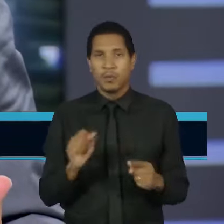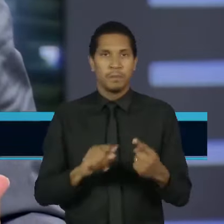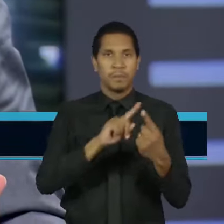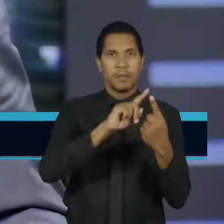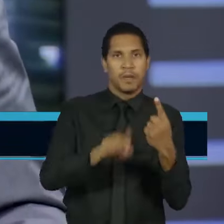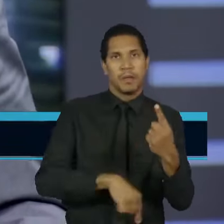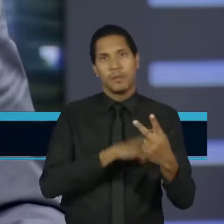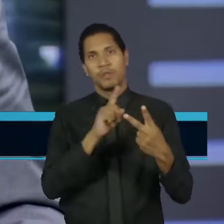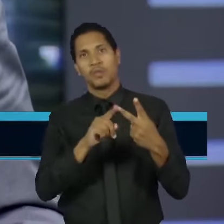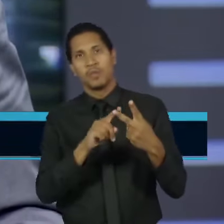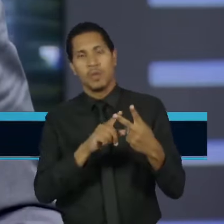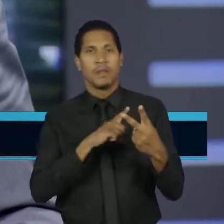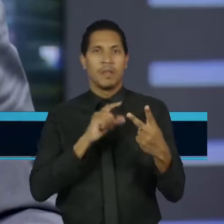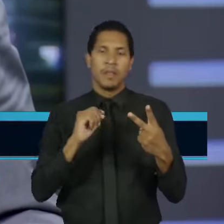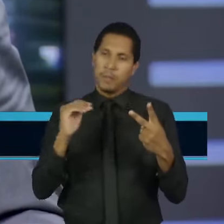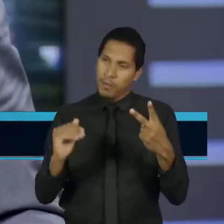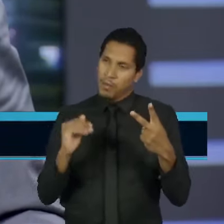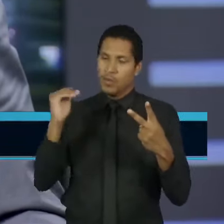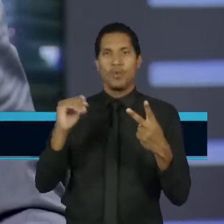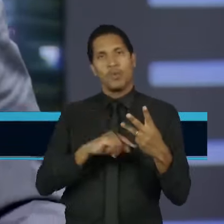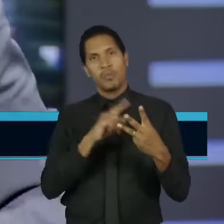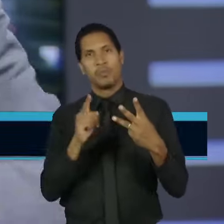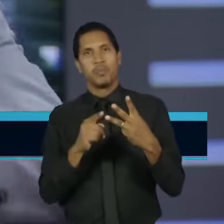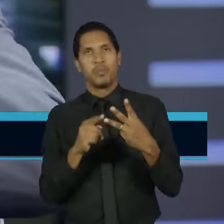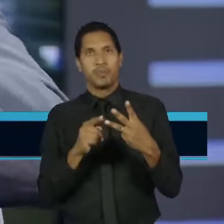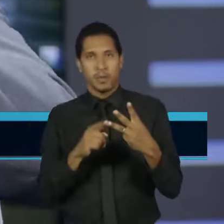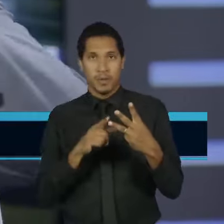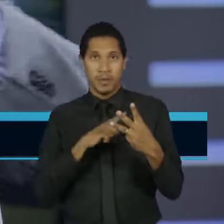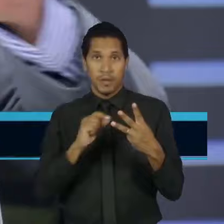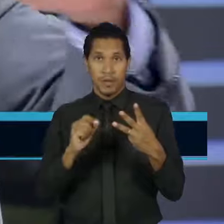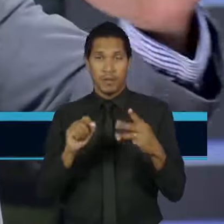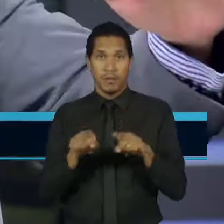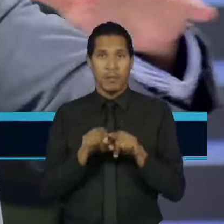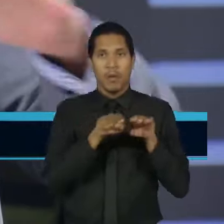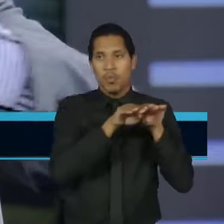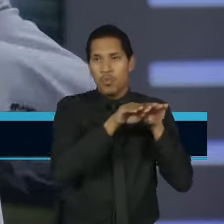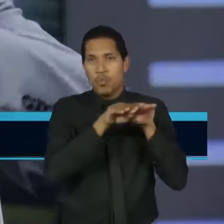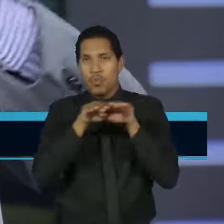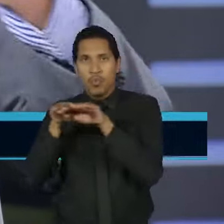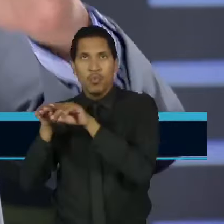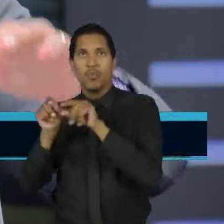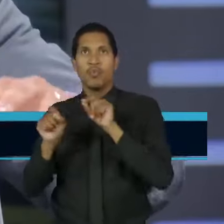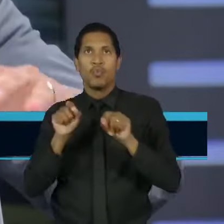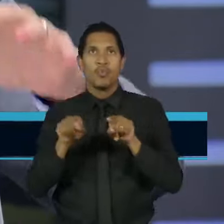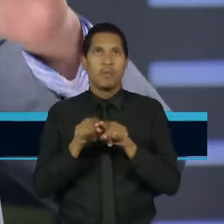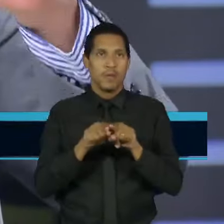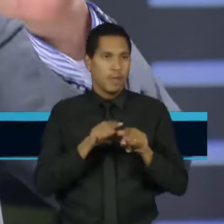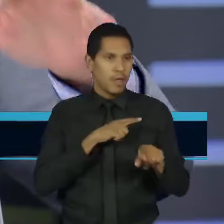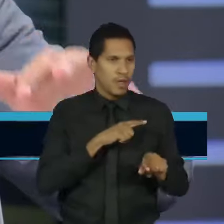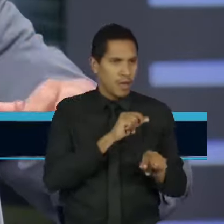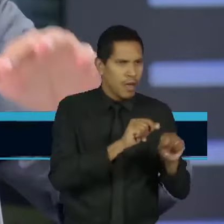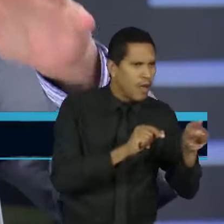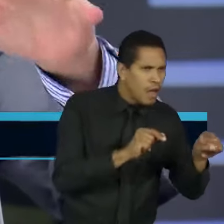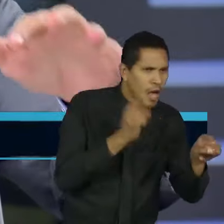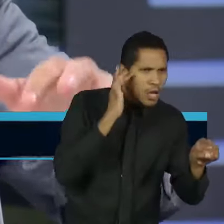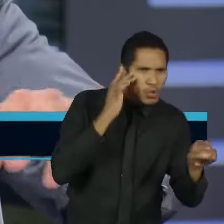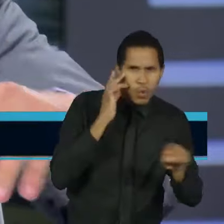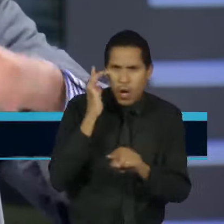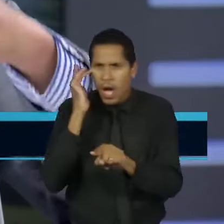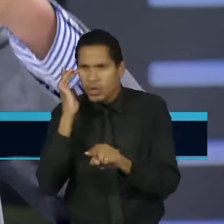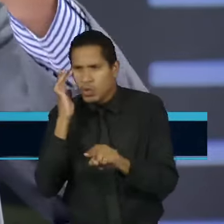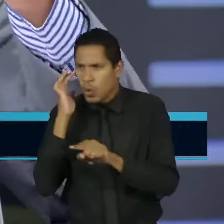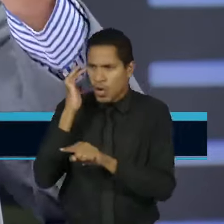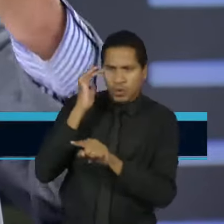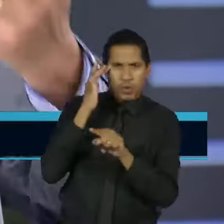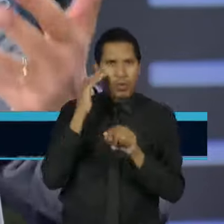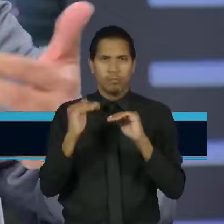depois criou-se o Superior Tribunal de Justiça, que seria para harmonizar aqui as diferenças de interpretação entre os